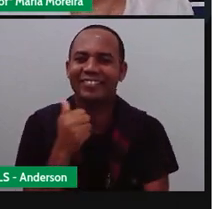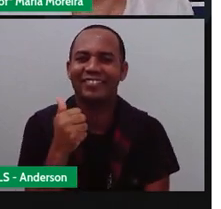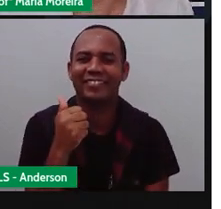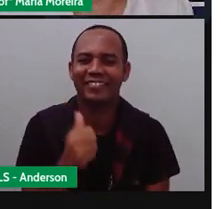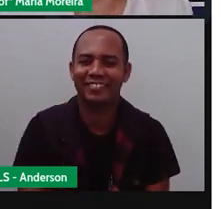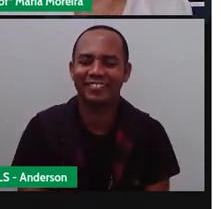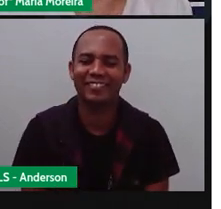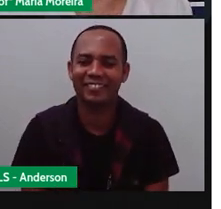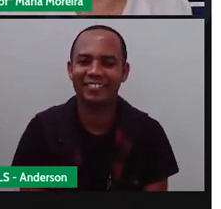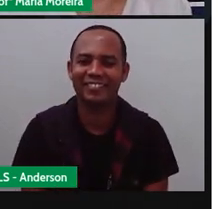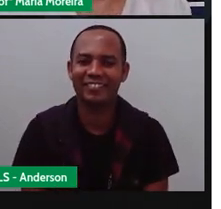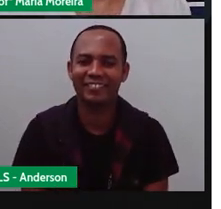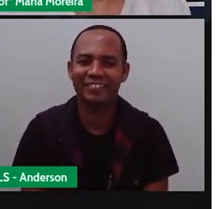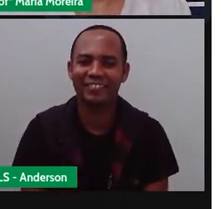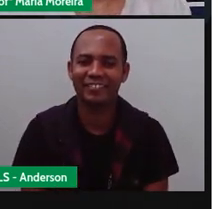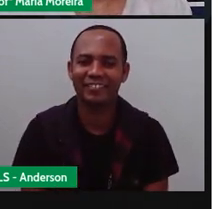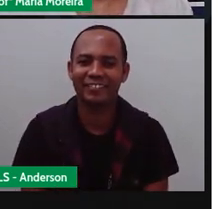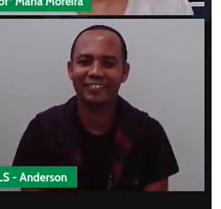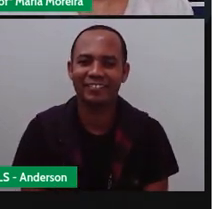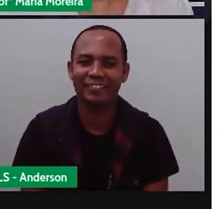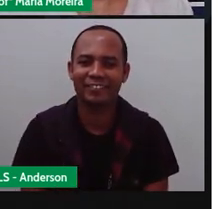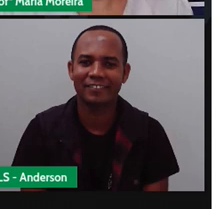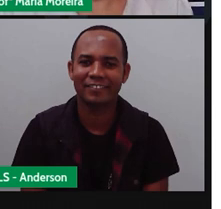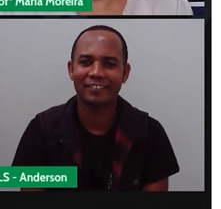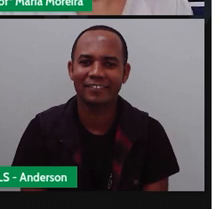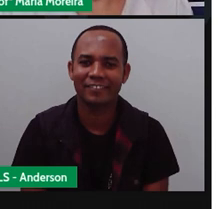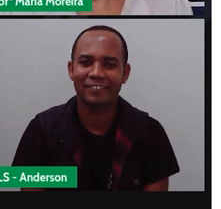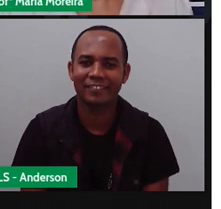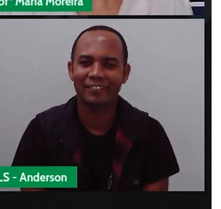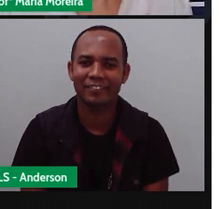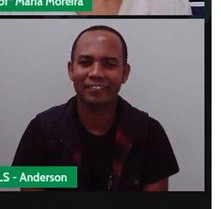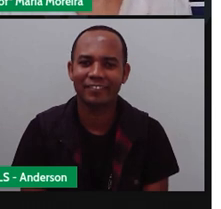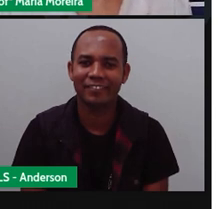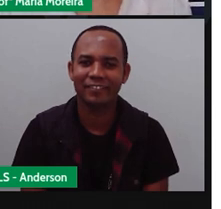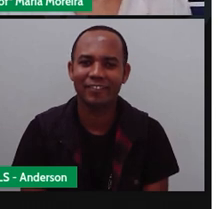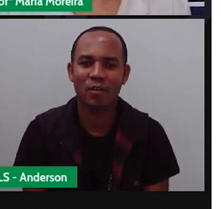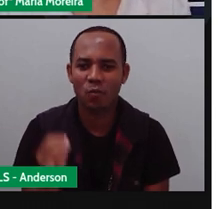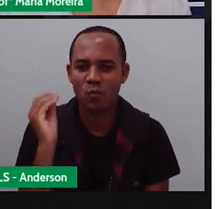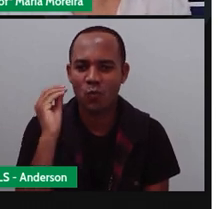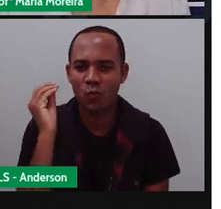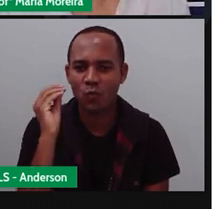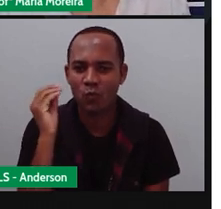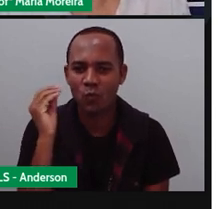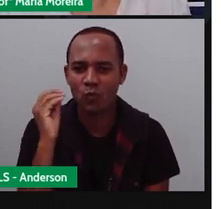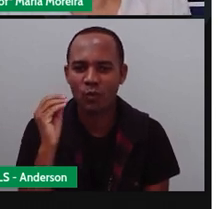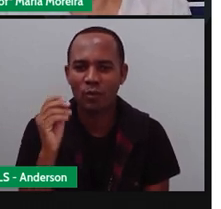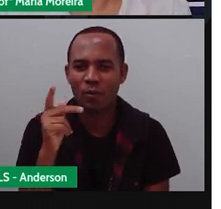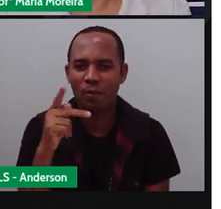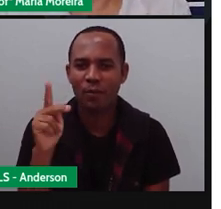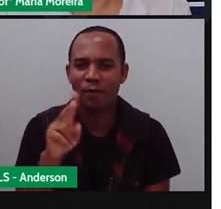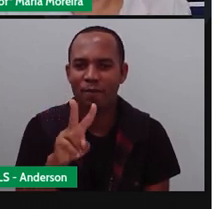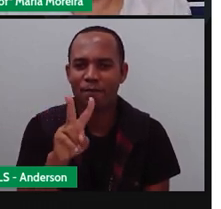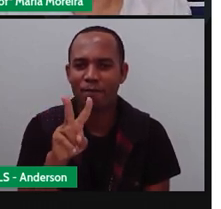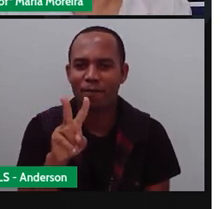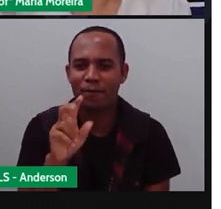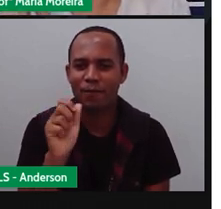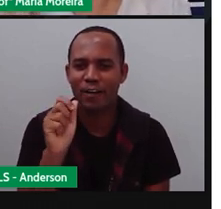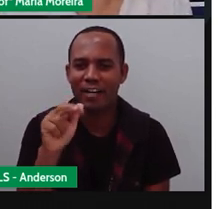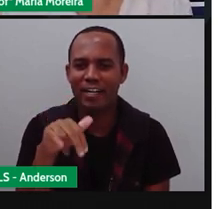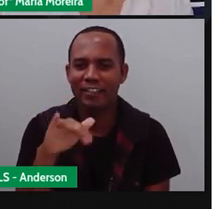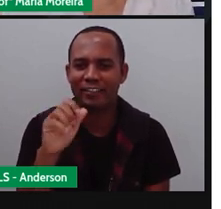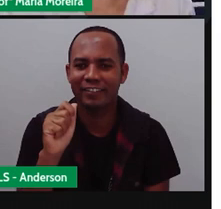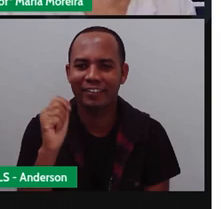hoje ele não dorme a irany Carneiro viu pro colocar sim